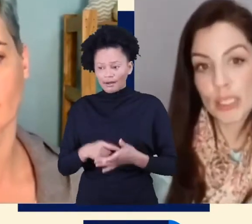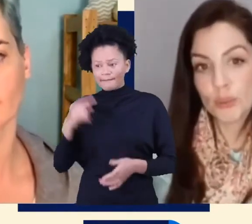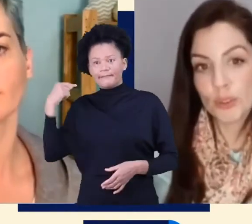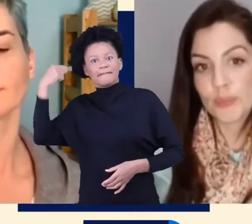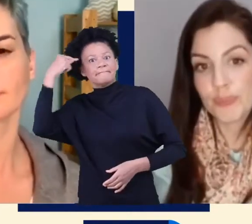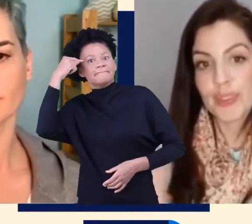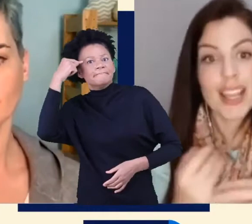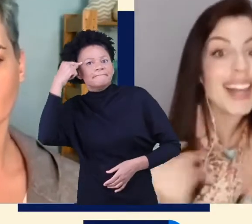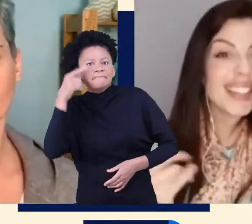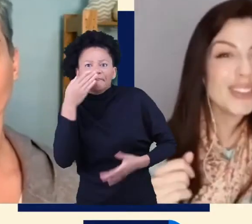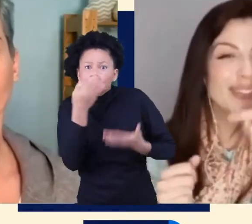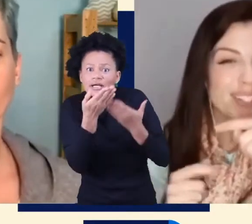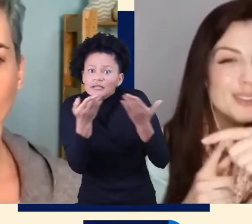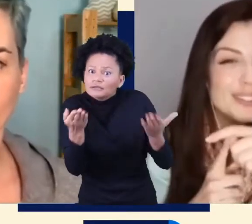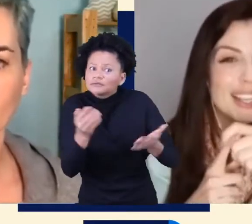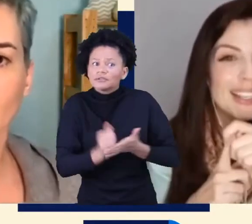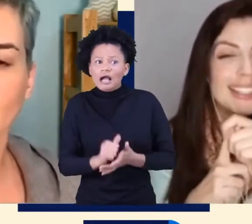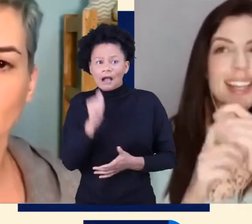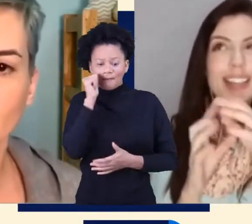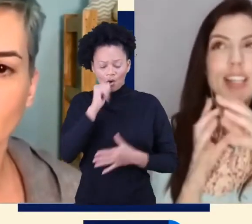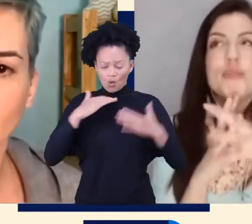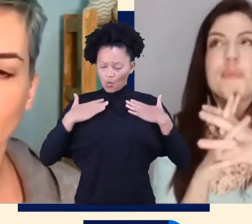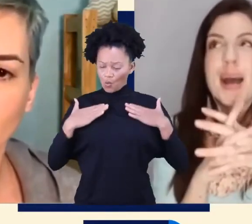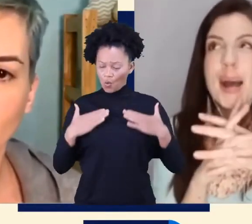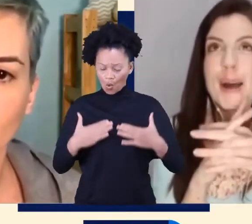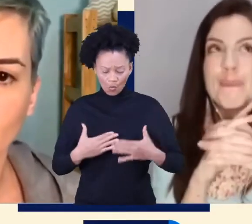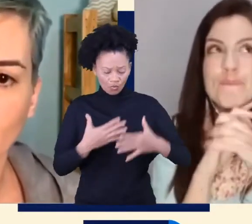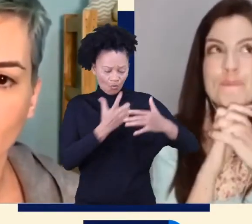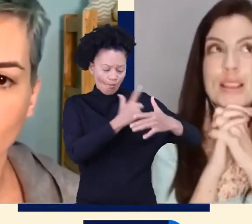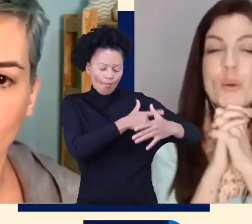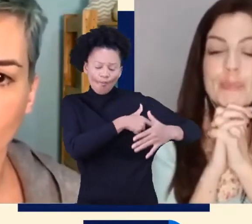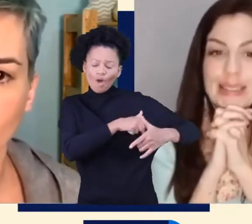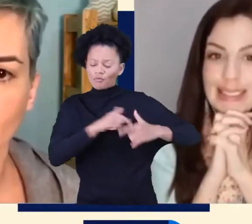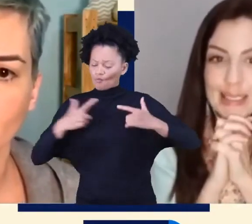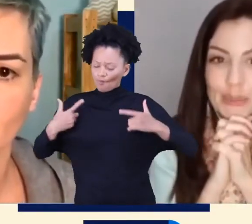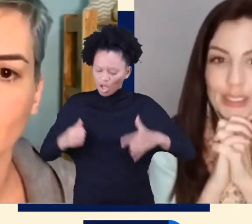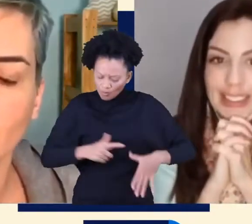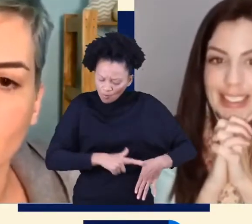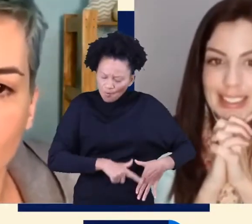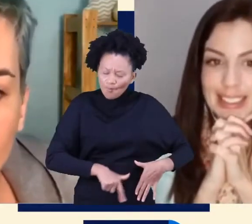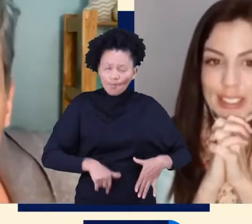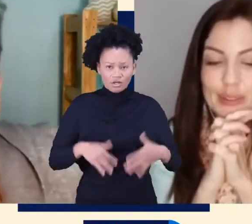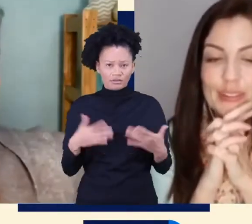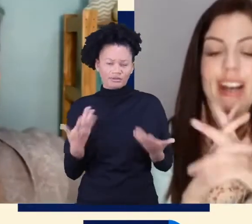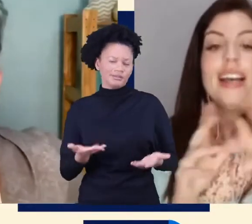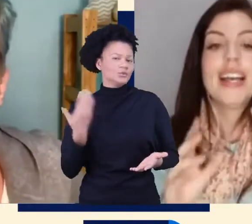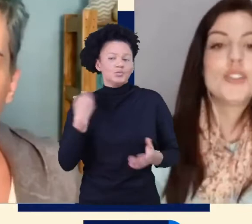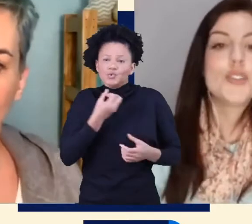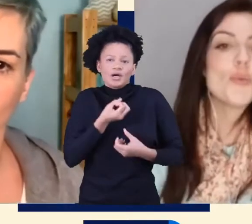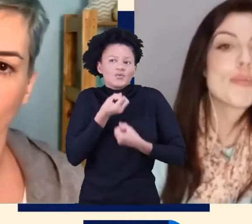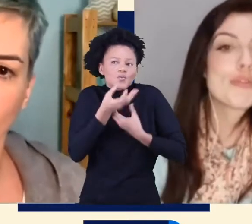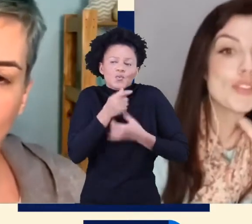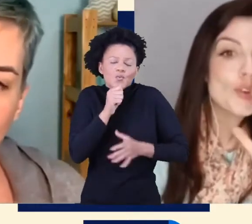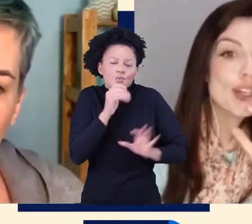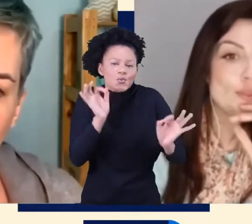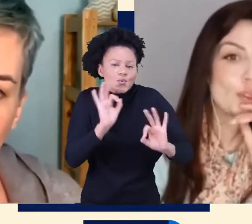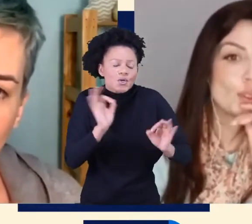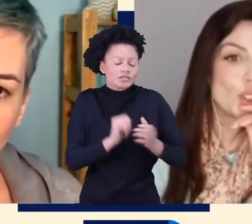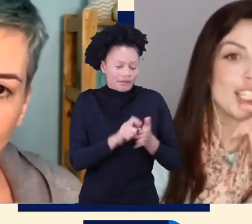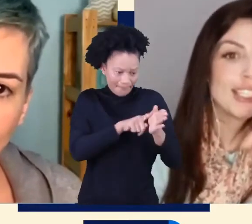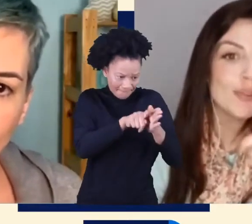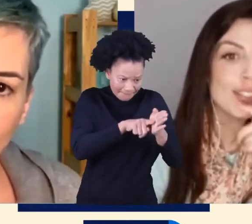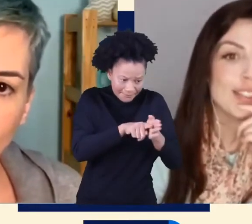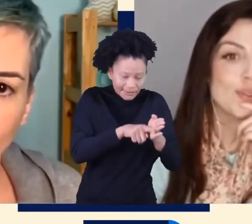sem pelos. Até eu nunca contei aqui, né? Teve uma pesquisa muito interessante, Fafá, de uma professora